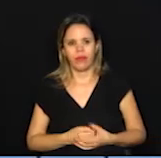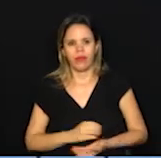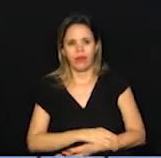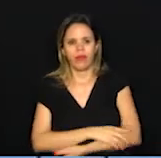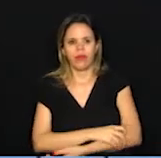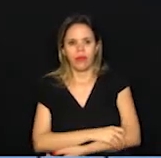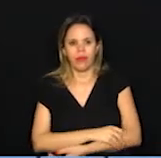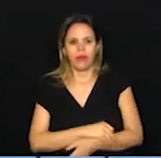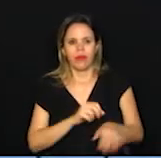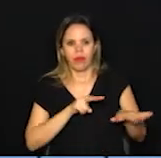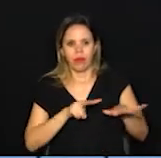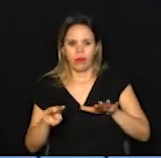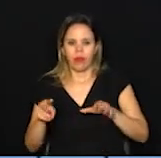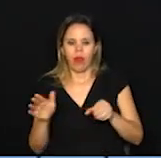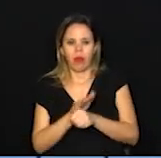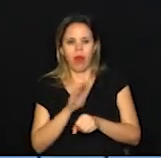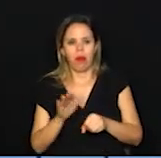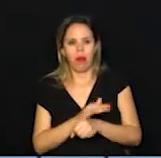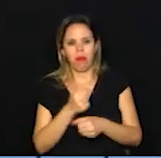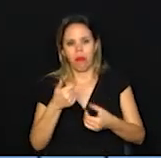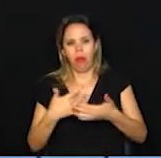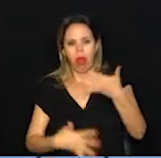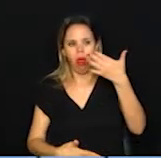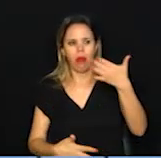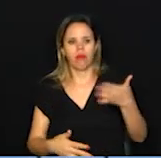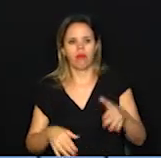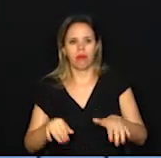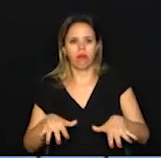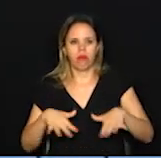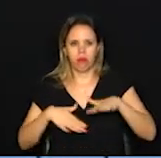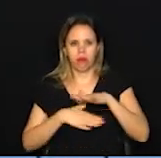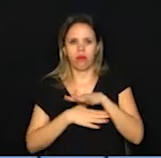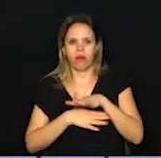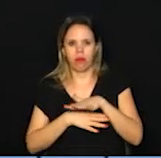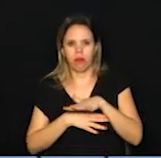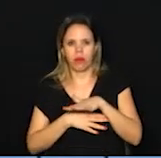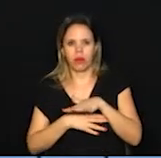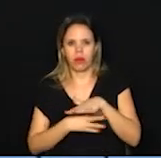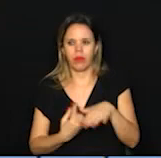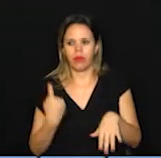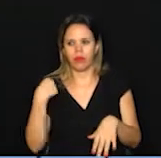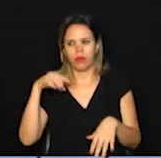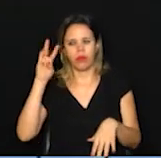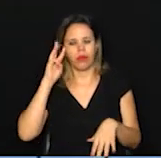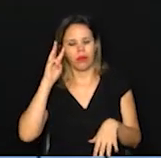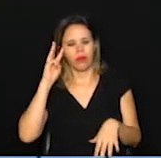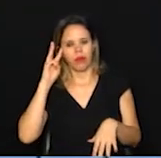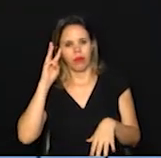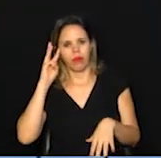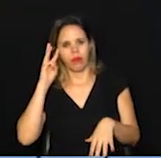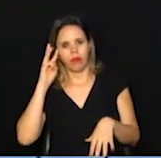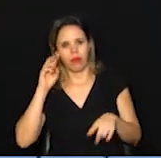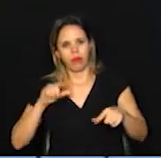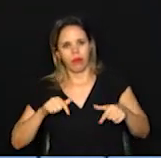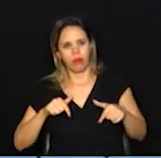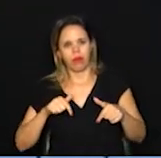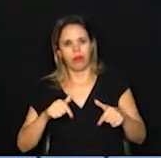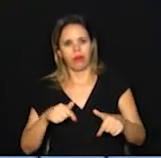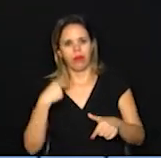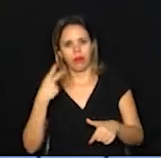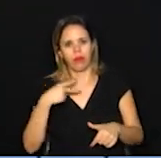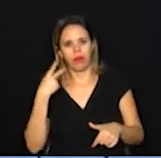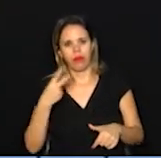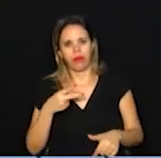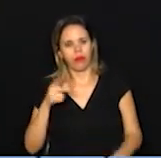Olha, e essa semana foi recheada de debates aqui na Câmara Municipal de Campinas. Na última terça-feira, por iniciativa da